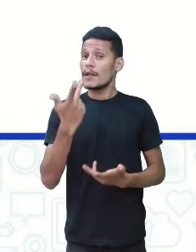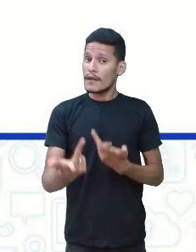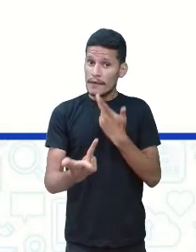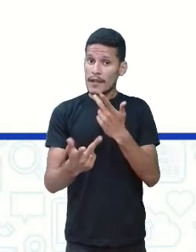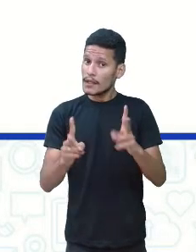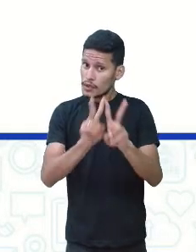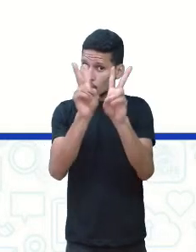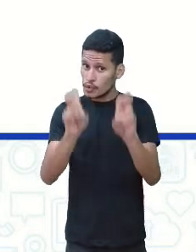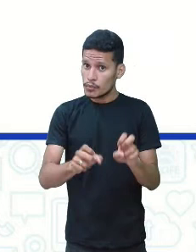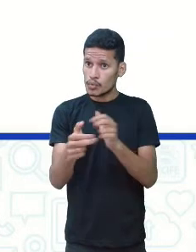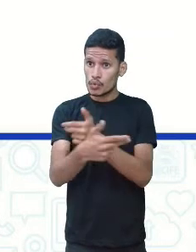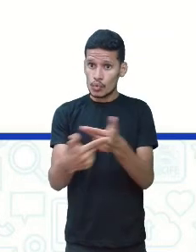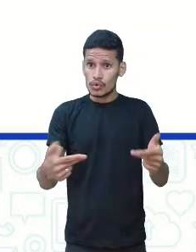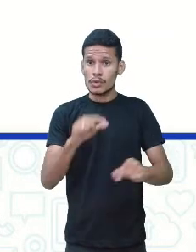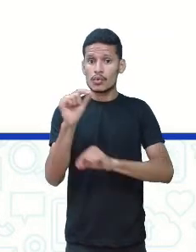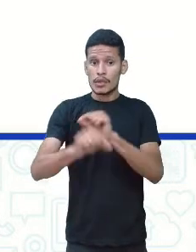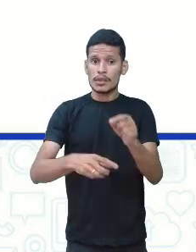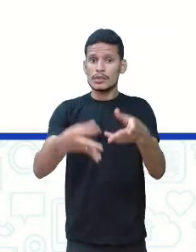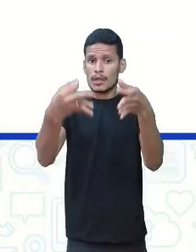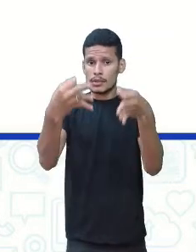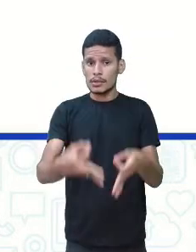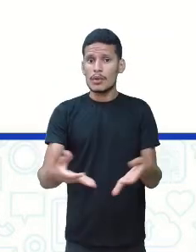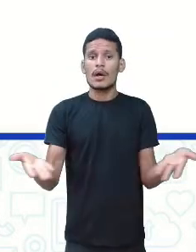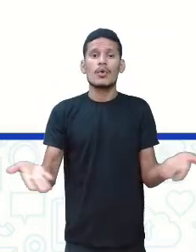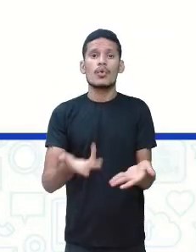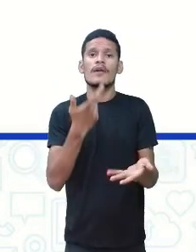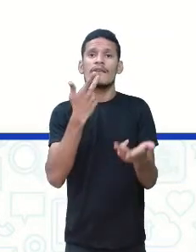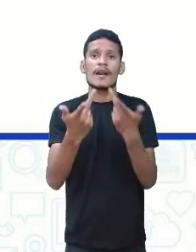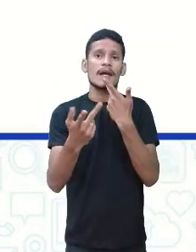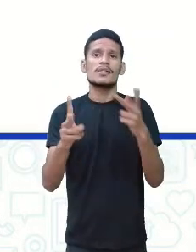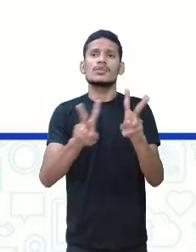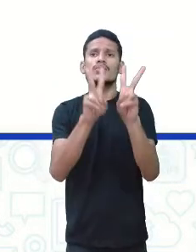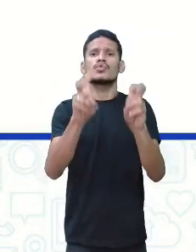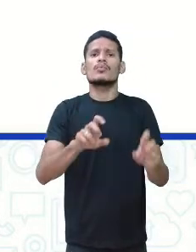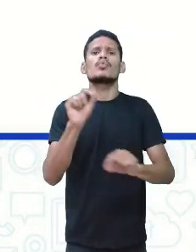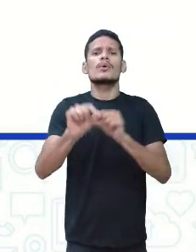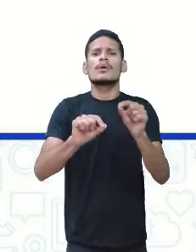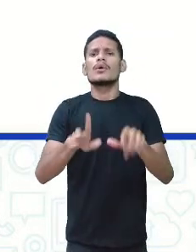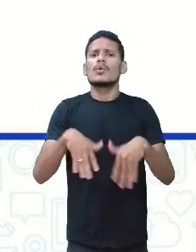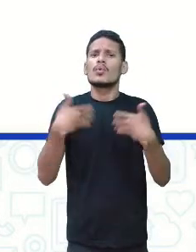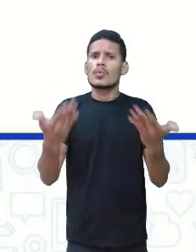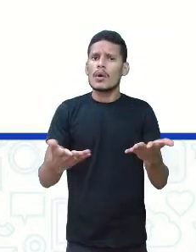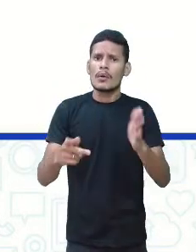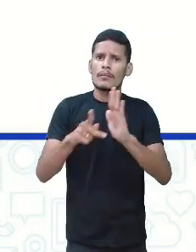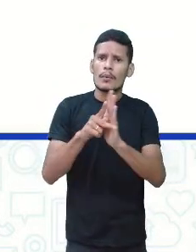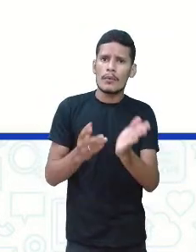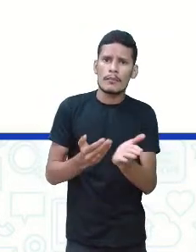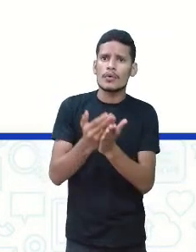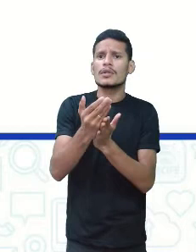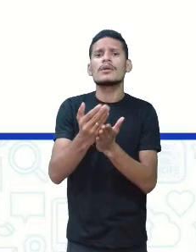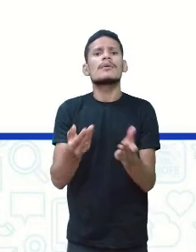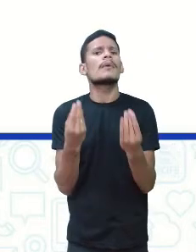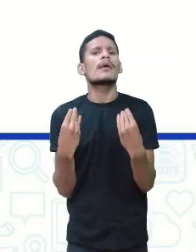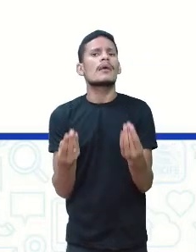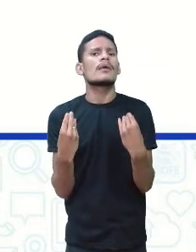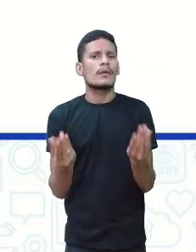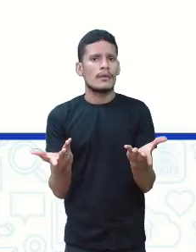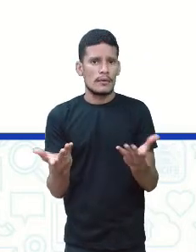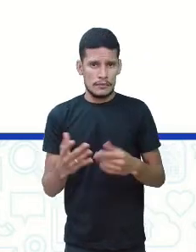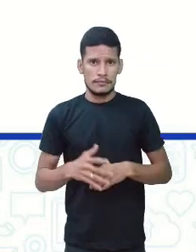das coisas, né, tudo certinho. Vamos falar sobre quais são esses princípios e para que servem, né?